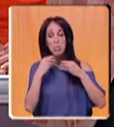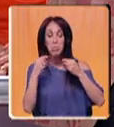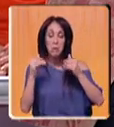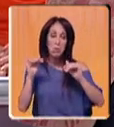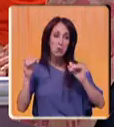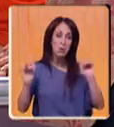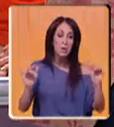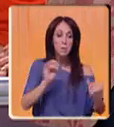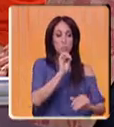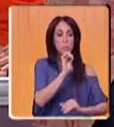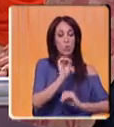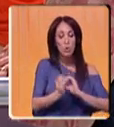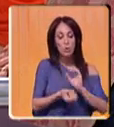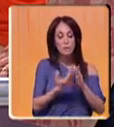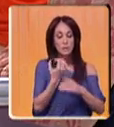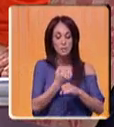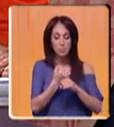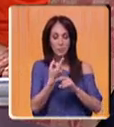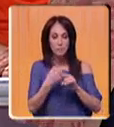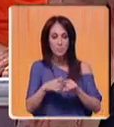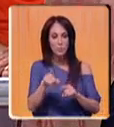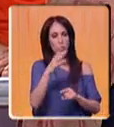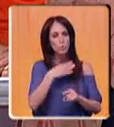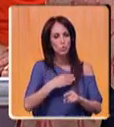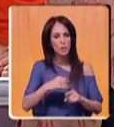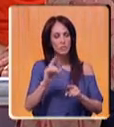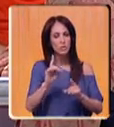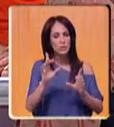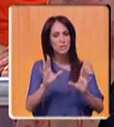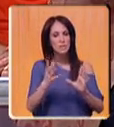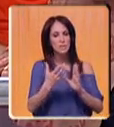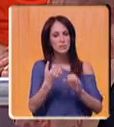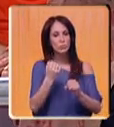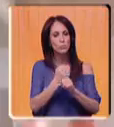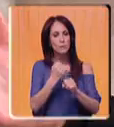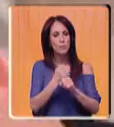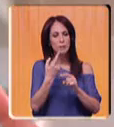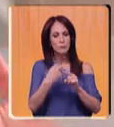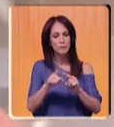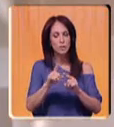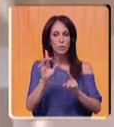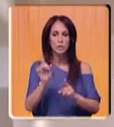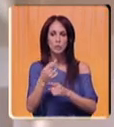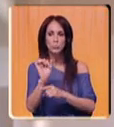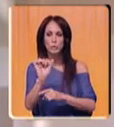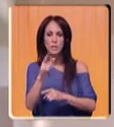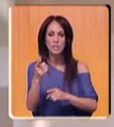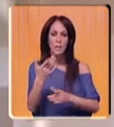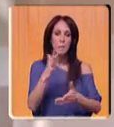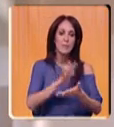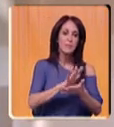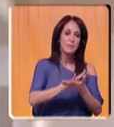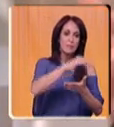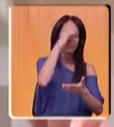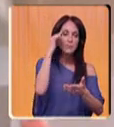E quem sabe se não nasce aqui, por exemplo, um outro trabalho? Tu não gostavas de ter um disco gravado com estes temas? Gostava, mas... Que é uma outra fase da tua vida, não é? As editoras custam a gravar